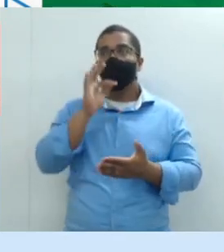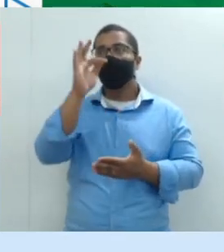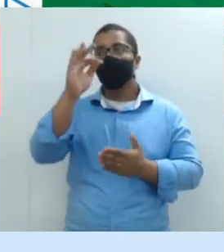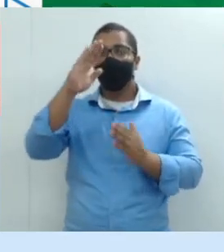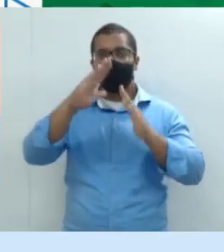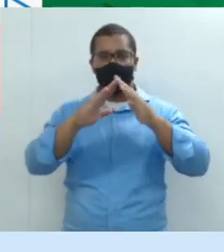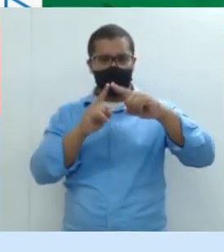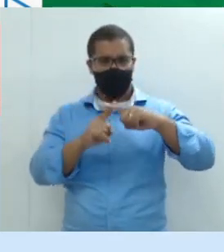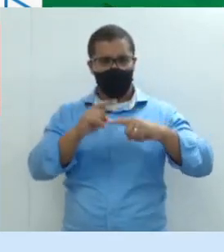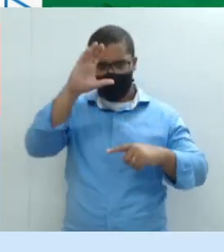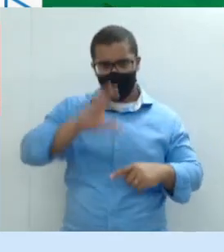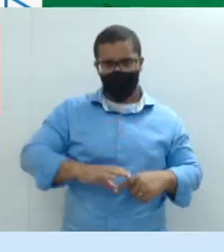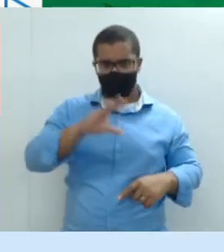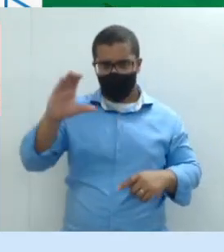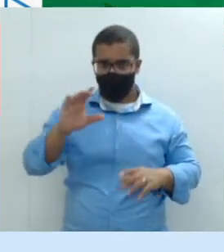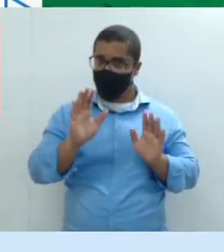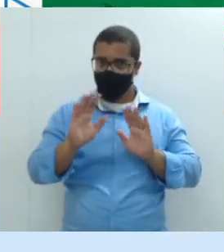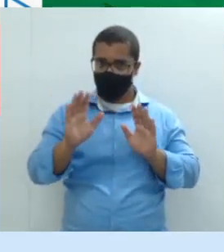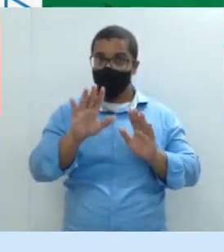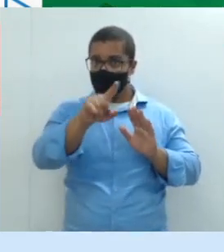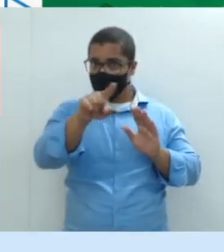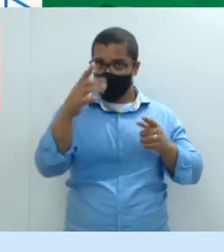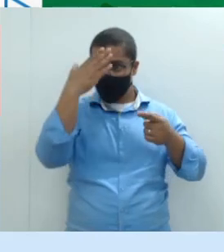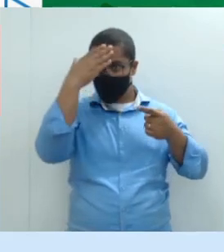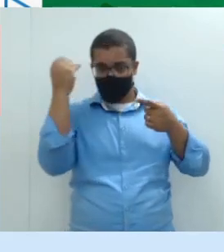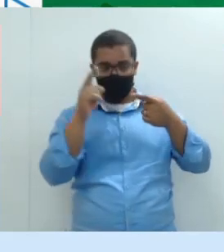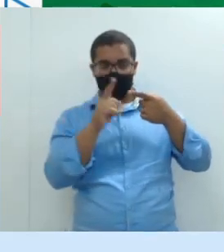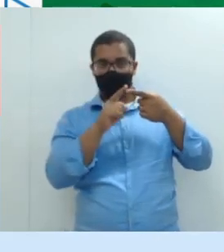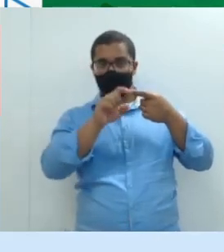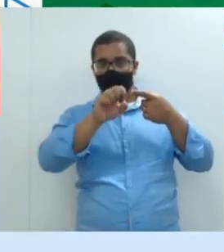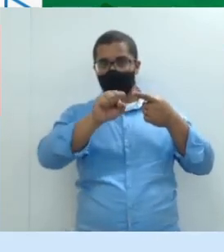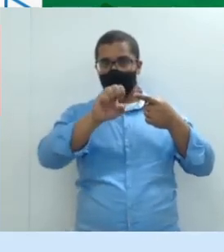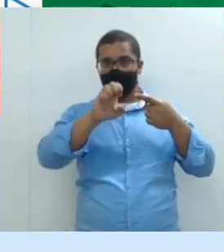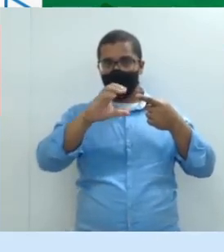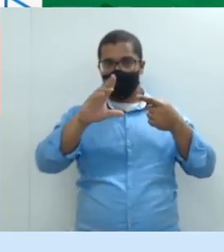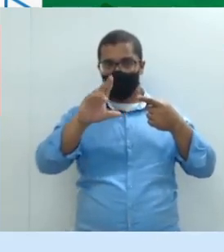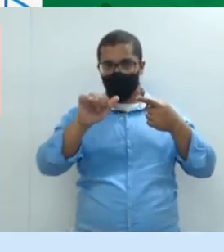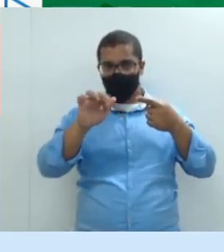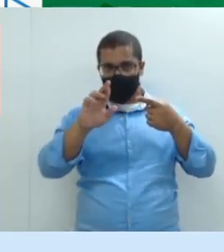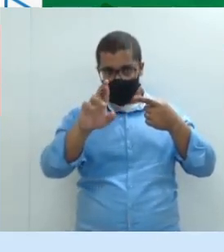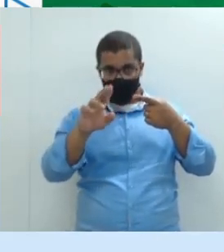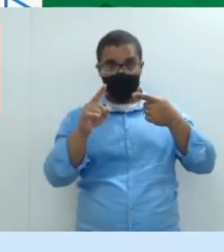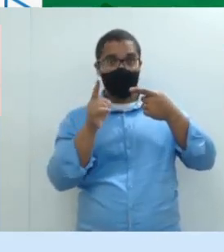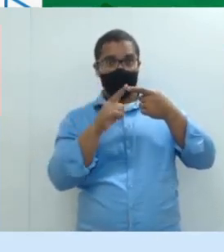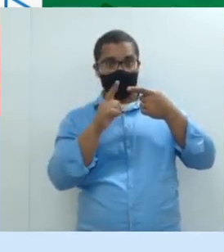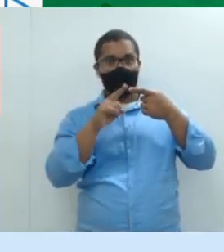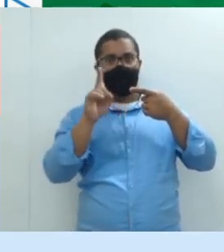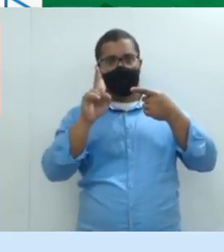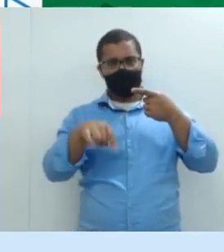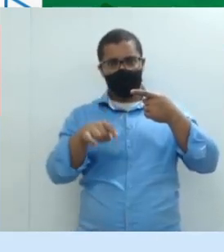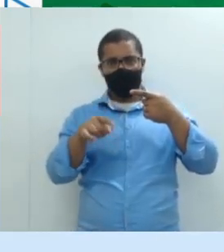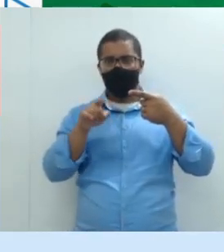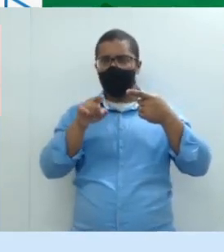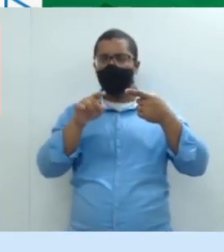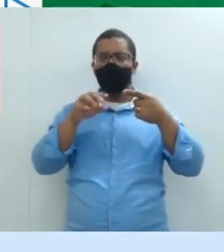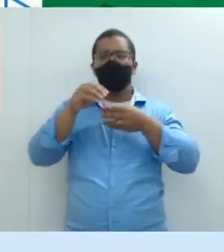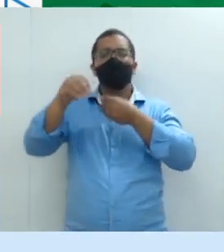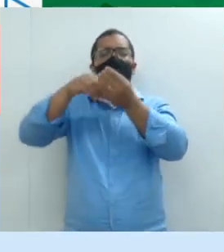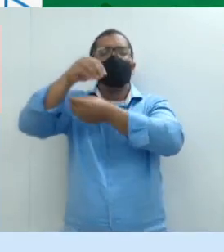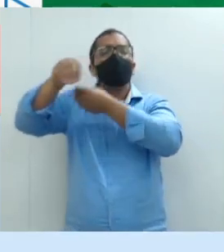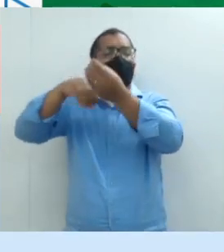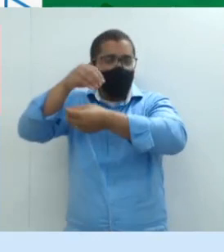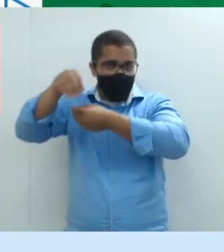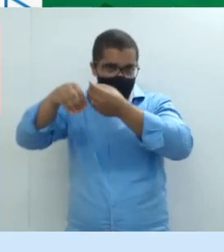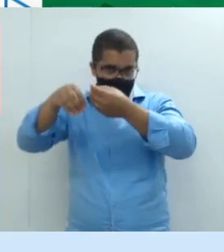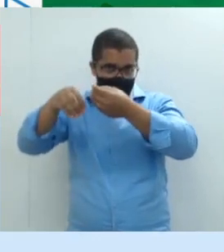Tá? Então, não esquece essas definições, tá? Clero secular, clero regular. Secular de secularização tem a ver com essa